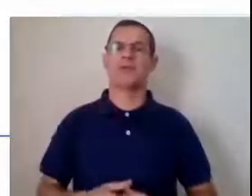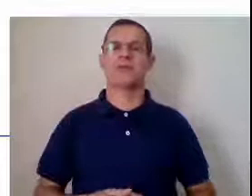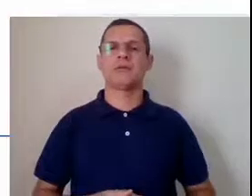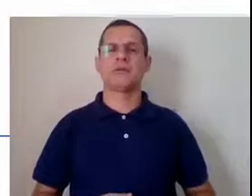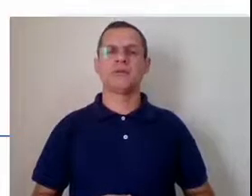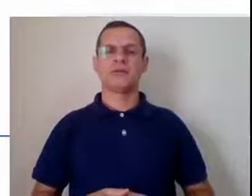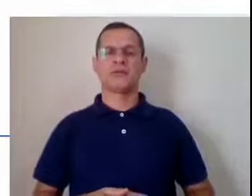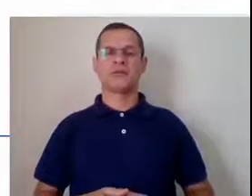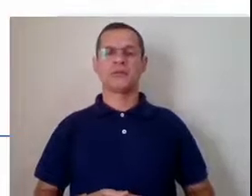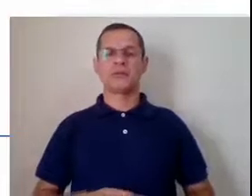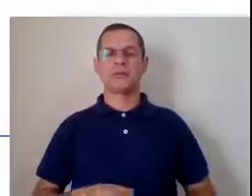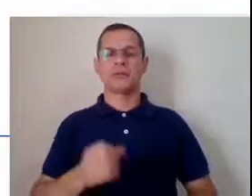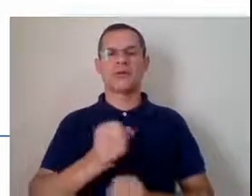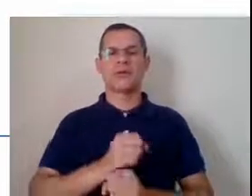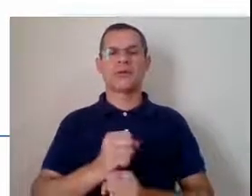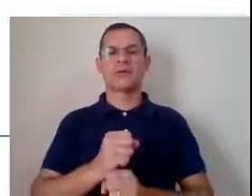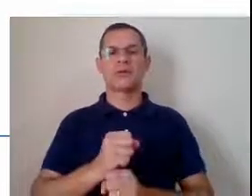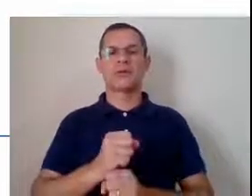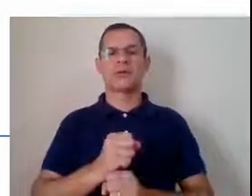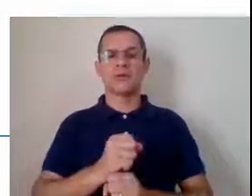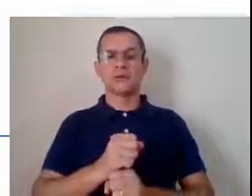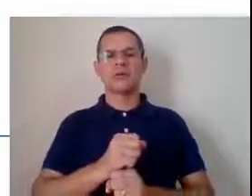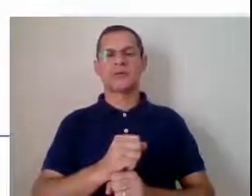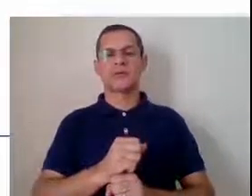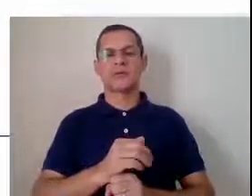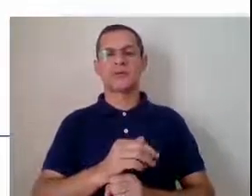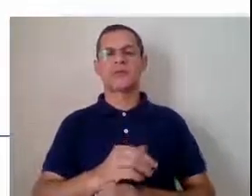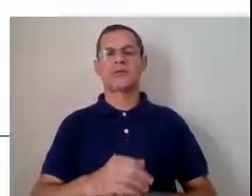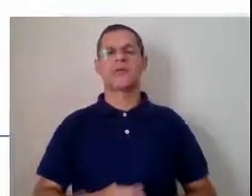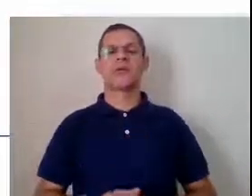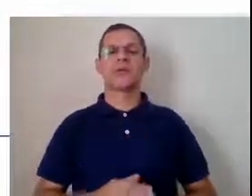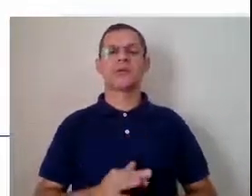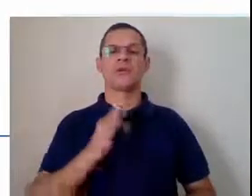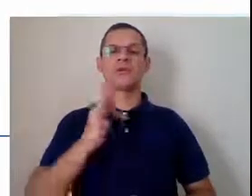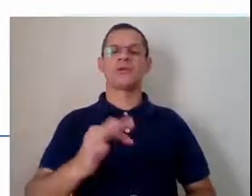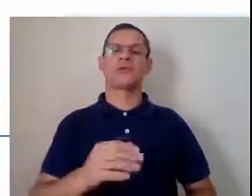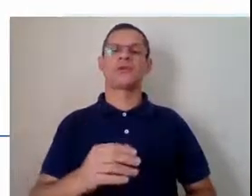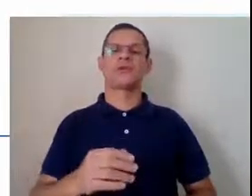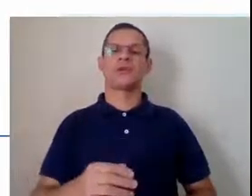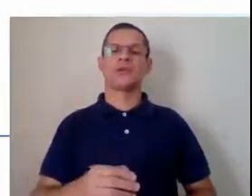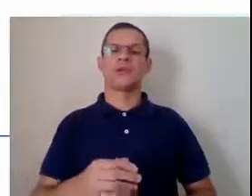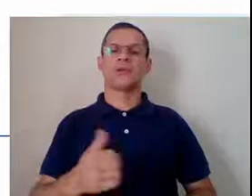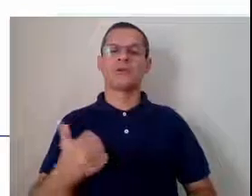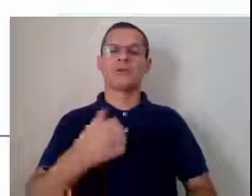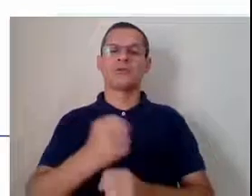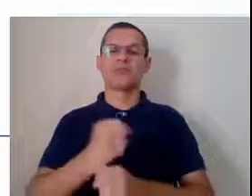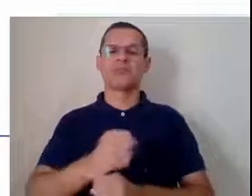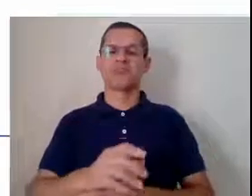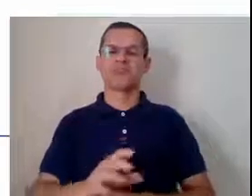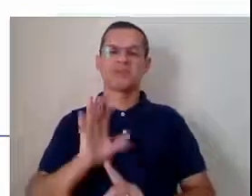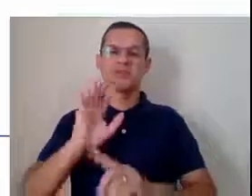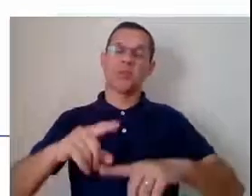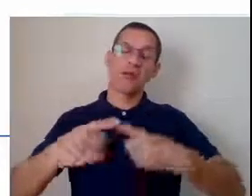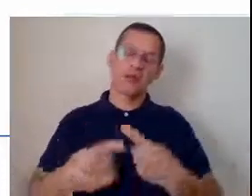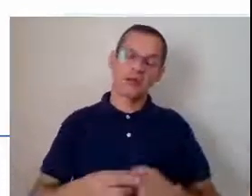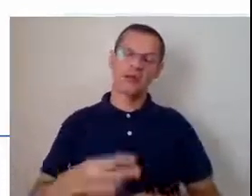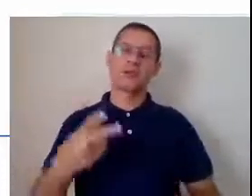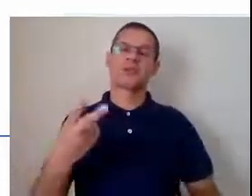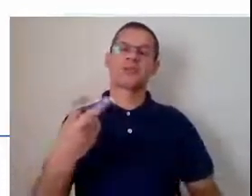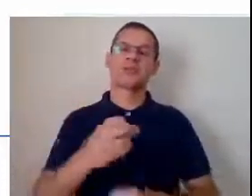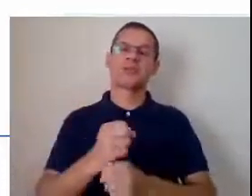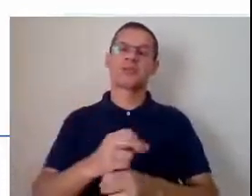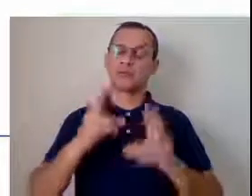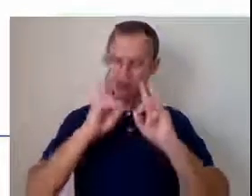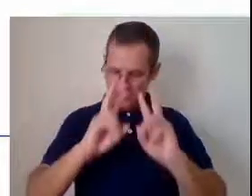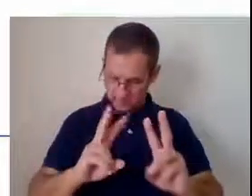no ano seguinte, tá? Então, no primeiro ano nós não vemos esse impacto, mas a partir do ano seguinte nós